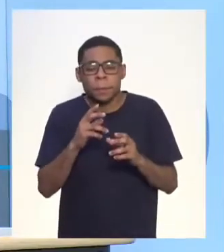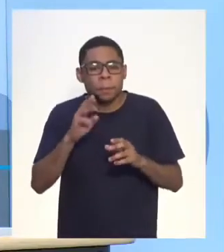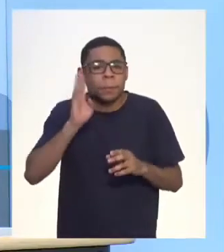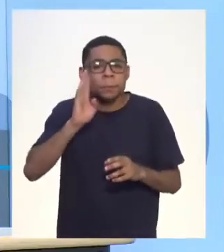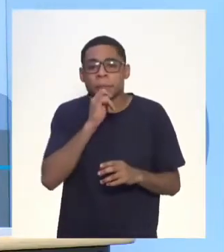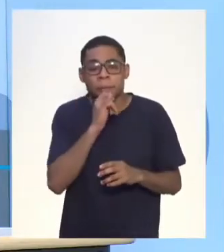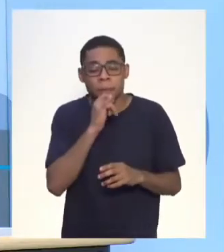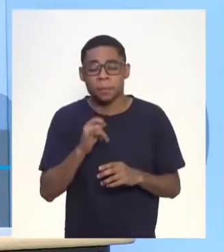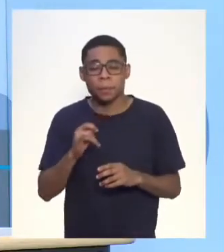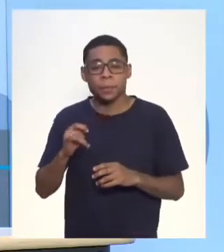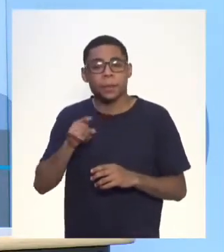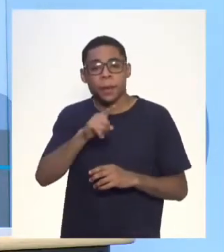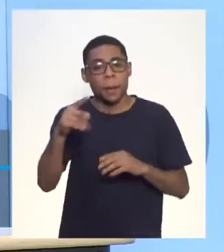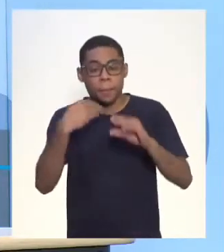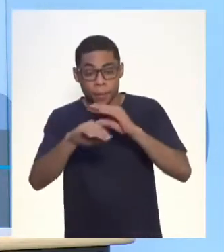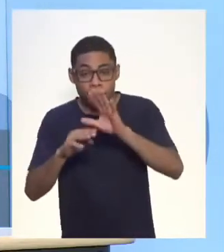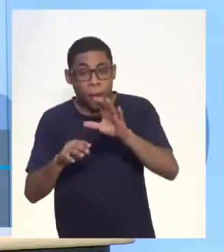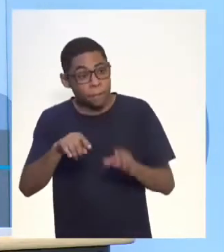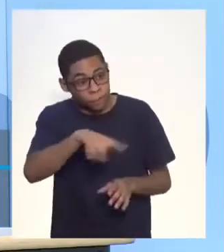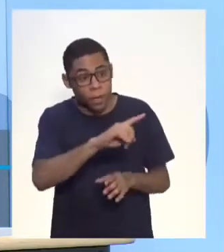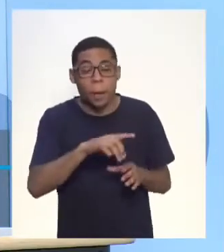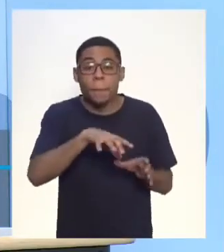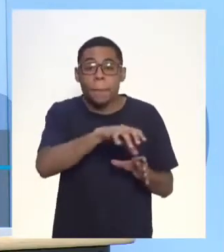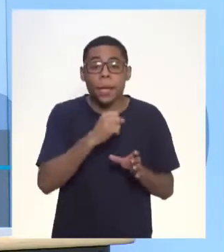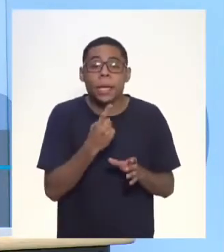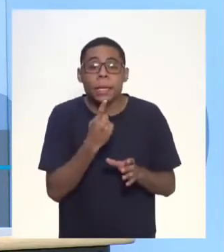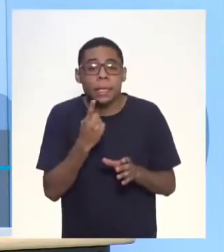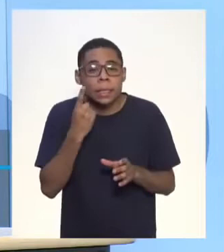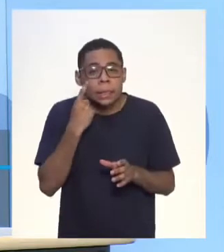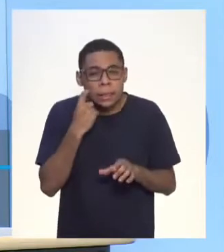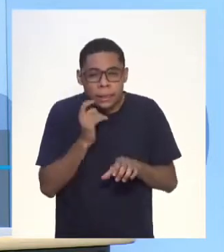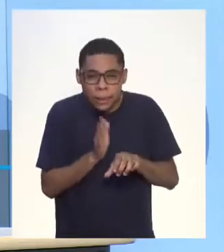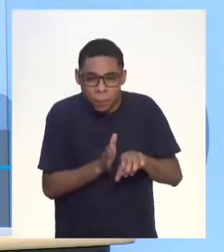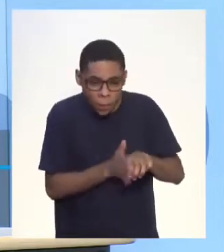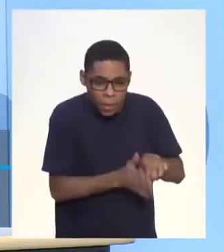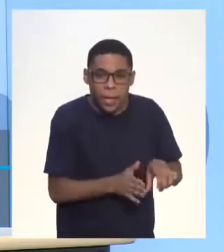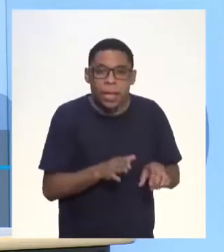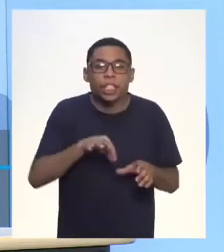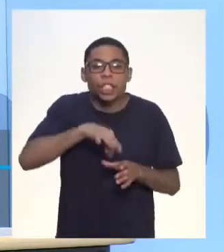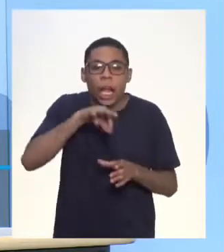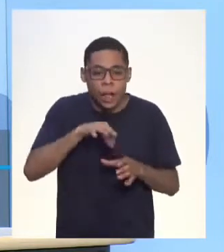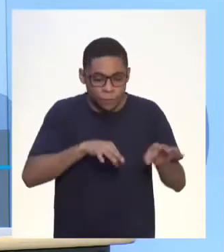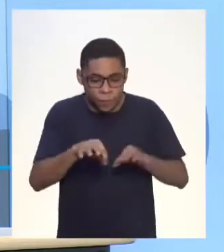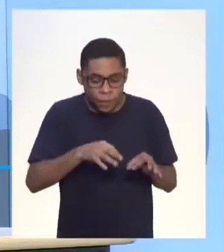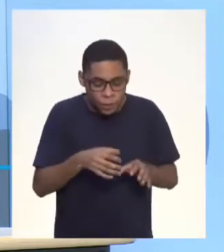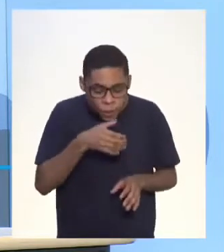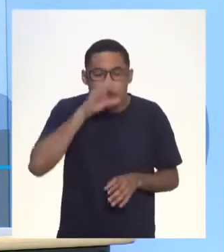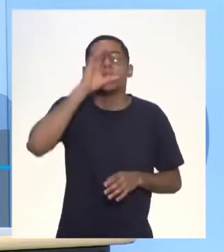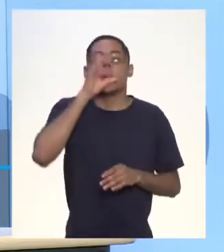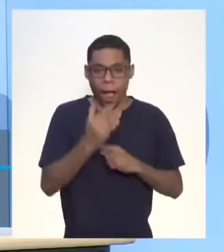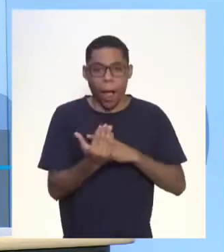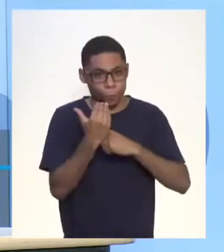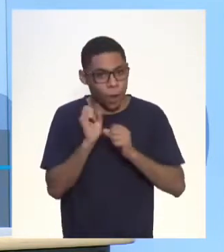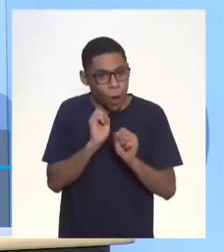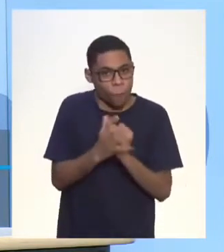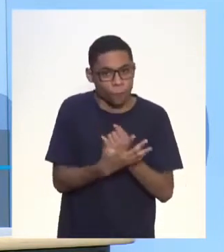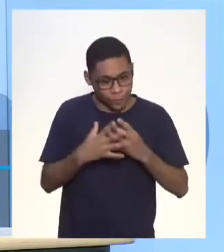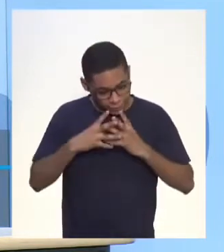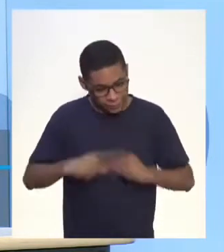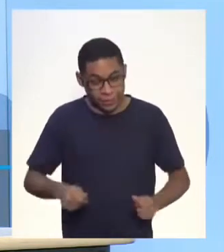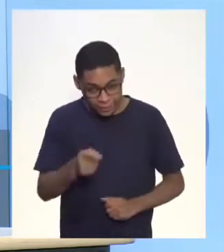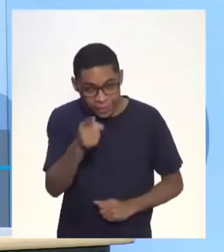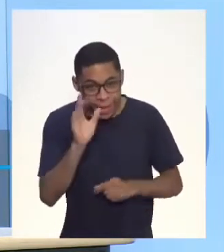fala assim, faça um chá com casca de cebola, né? Para sarar da Covid. Então, sim, a gente recebeu bastante coisa, assim, né? Da